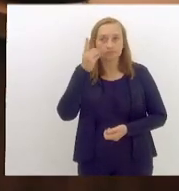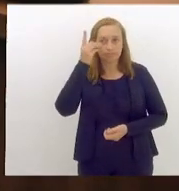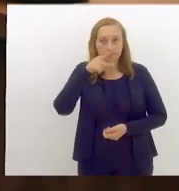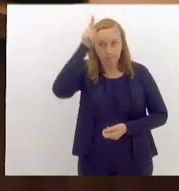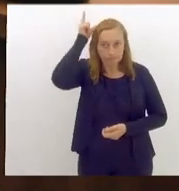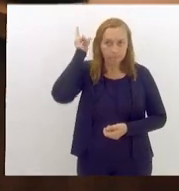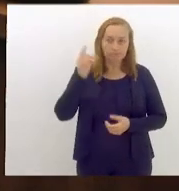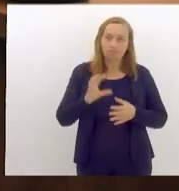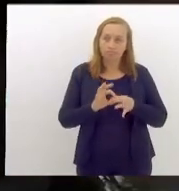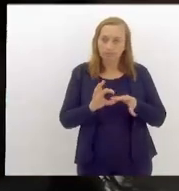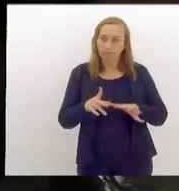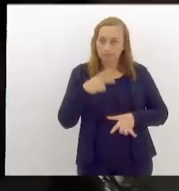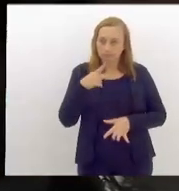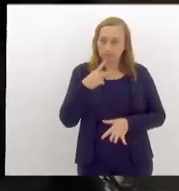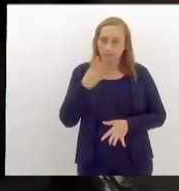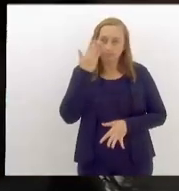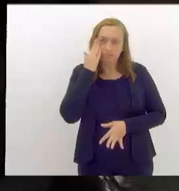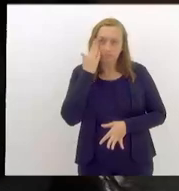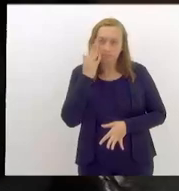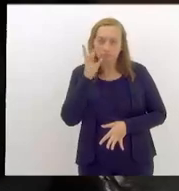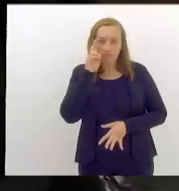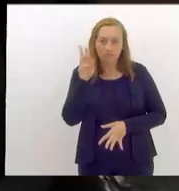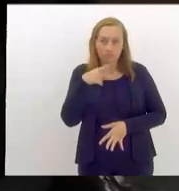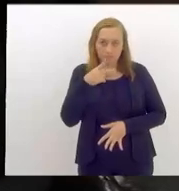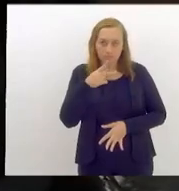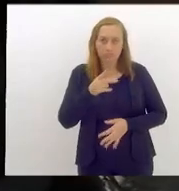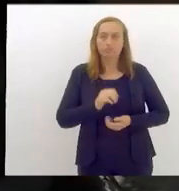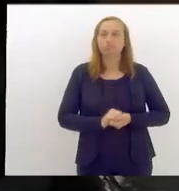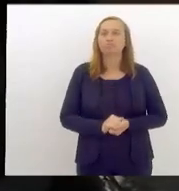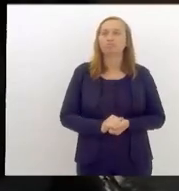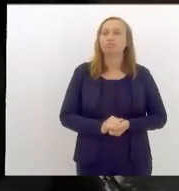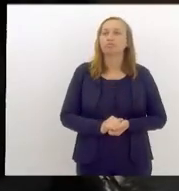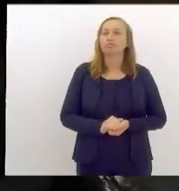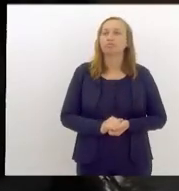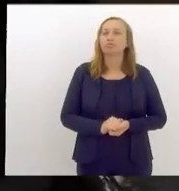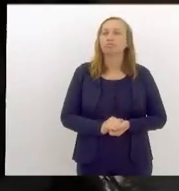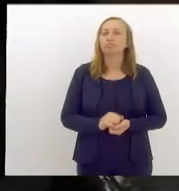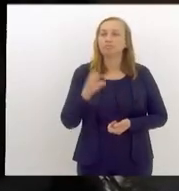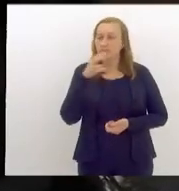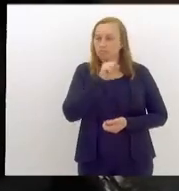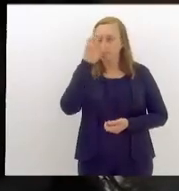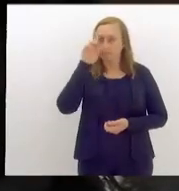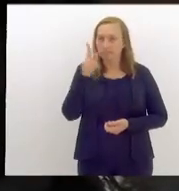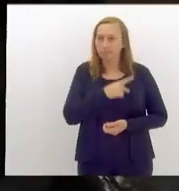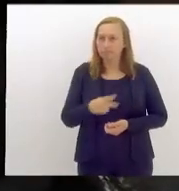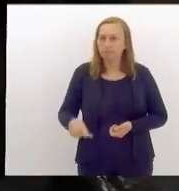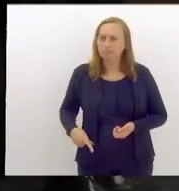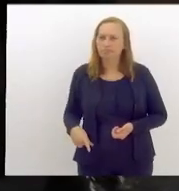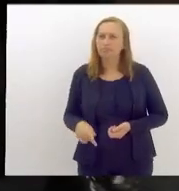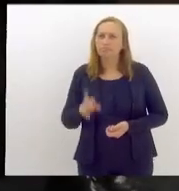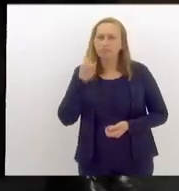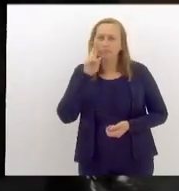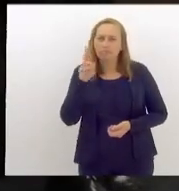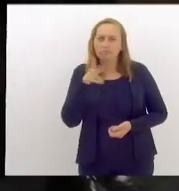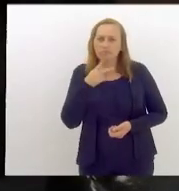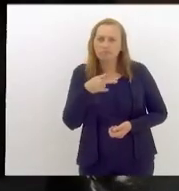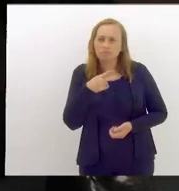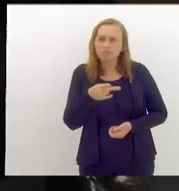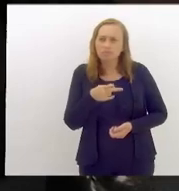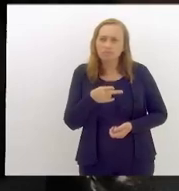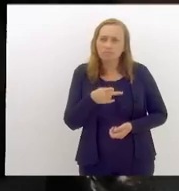de uma parte para entender o que vossa excelência Está se referindo é coisa rápida presente uma excelência tá